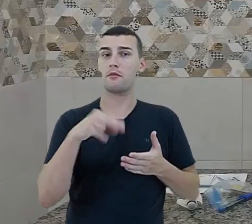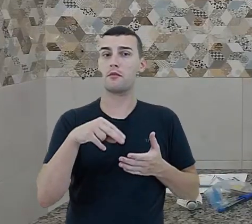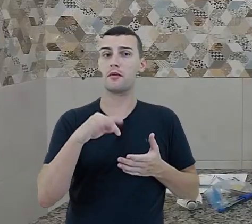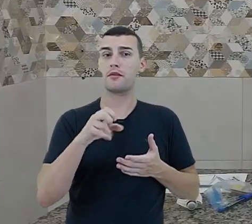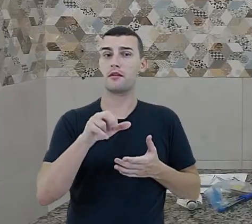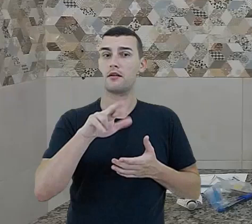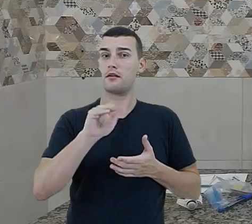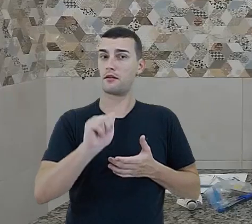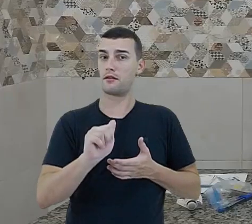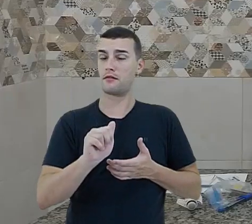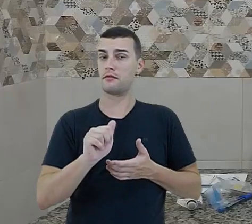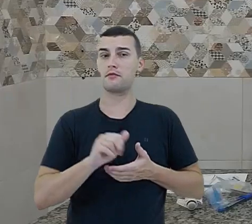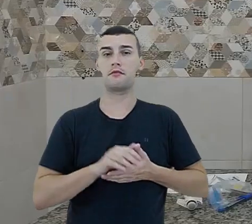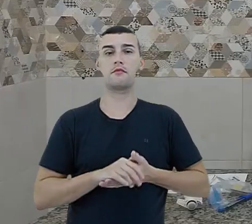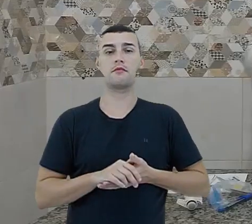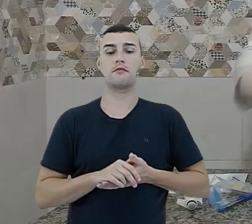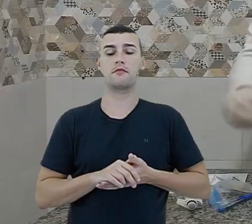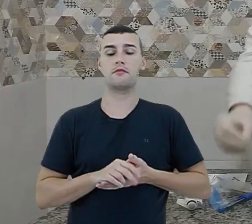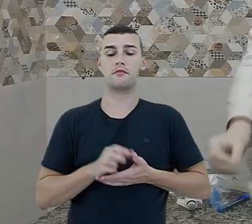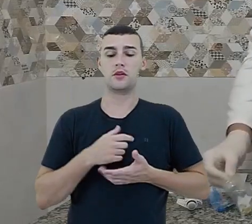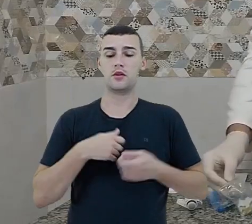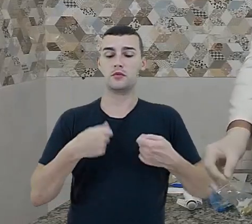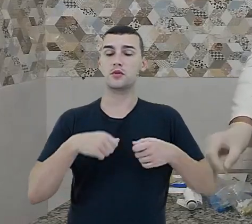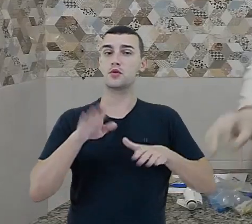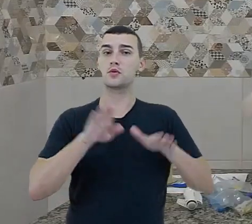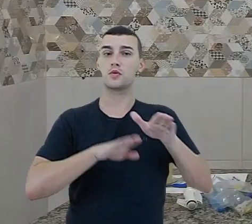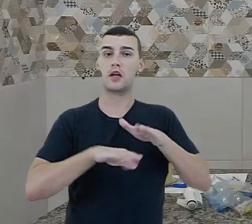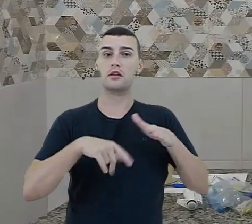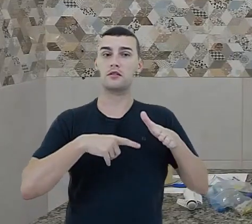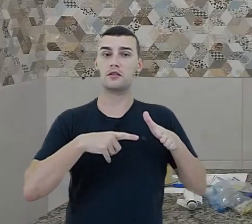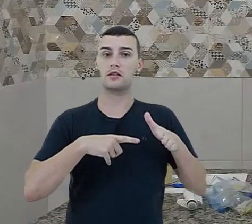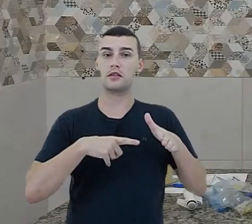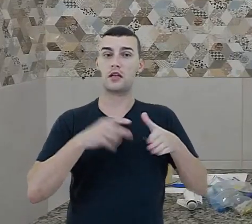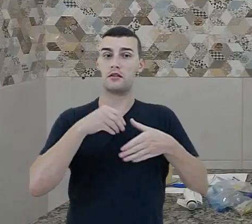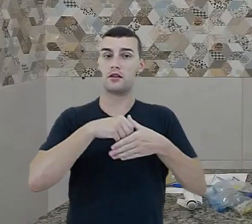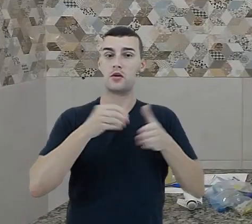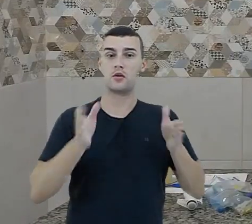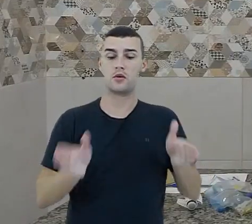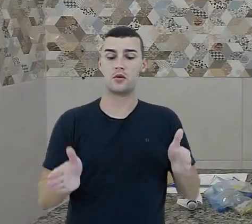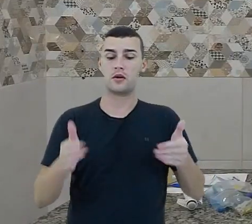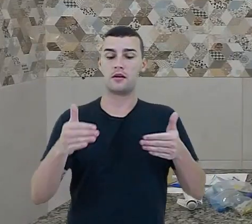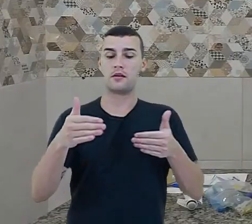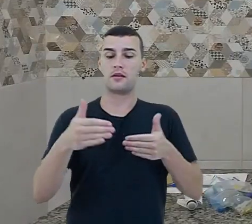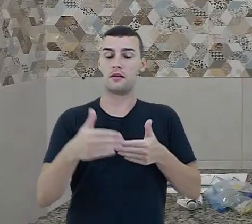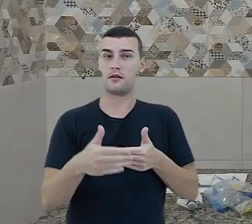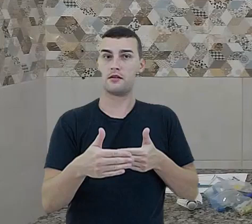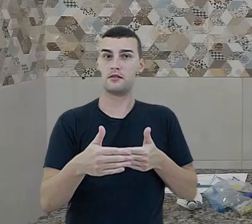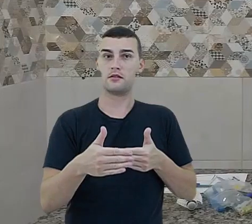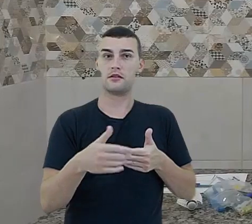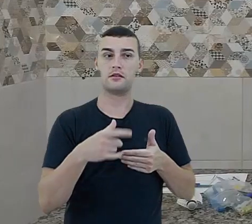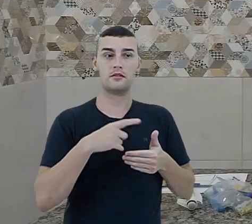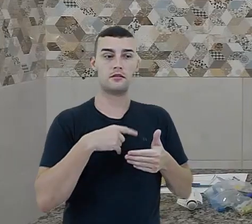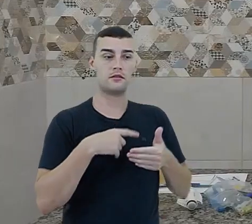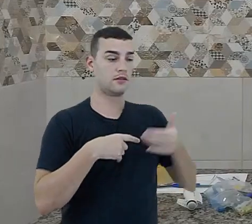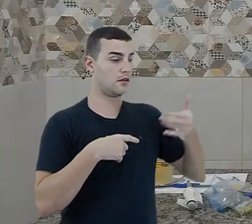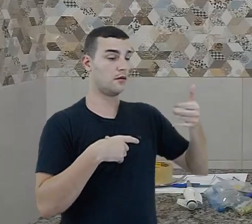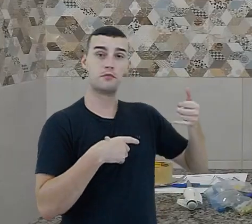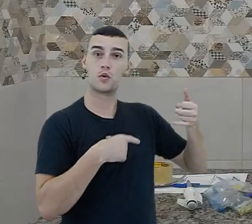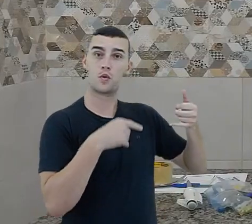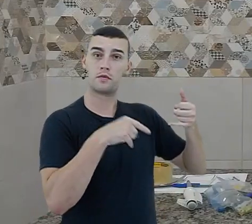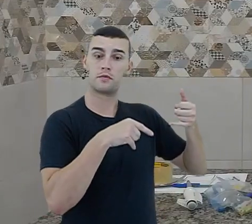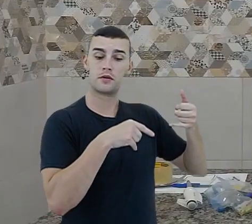procedimento sério, eu tenho que ter o cuidado. Venho numa caixinha, eu venho lá com a